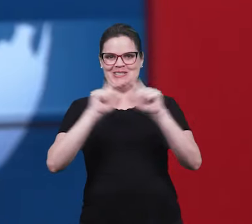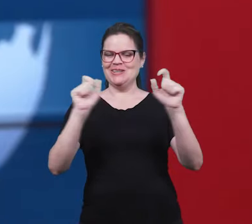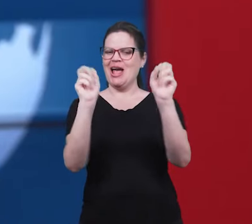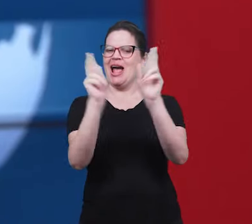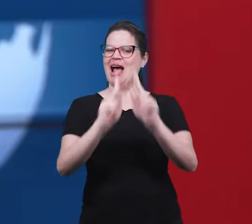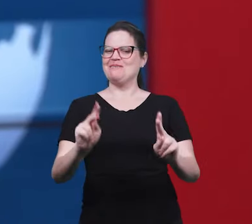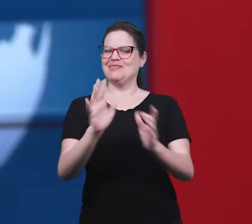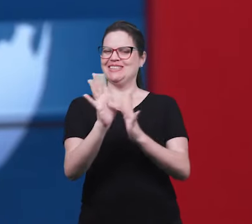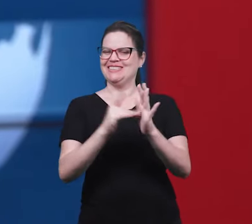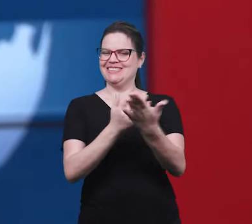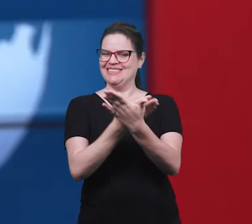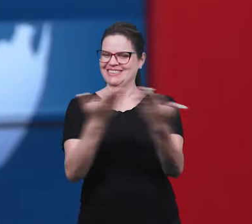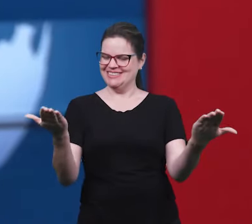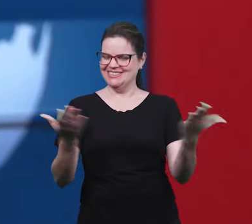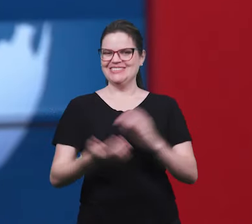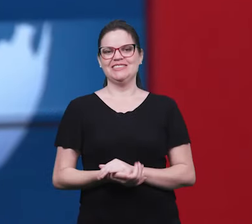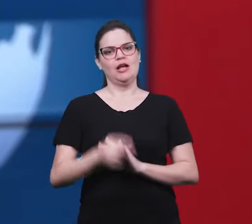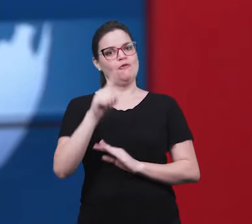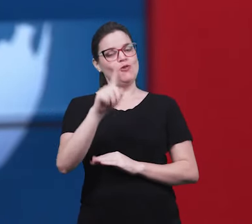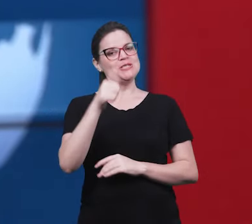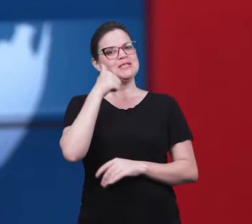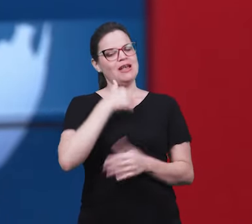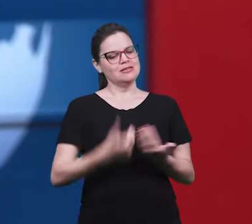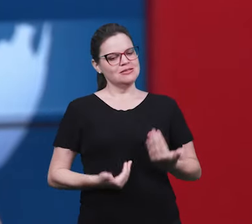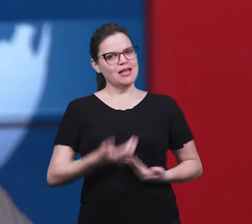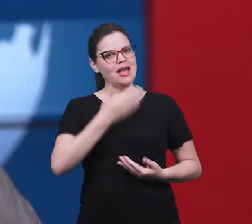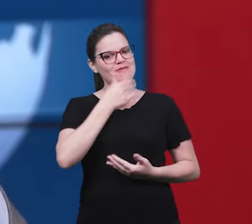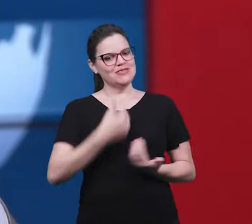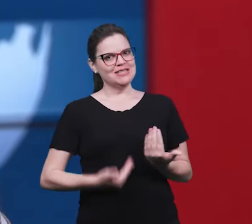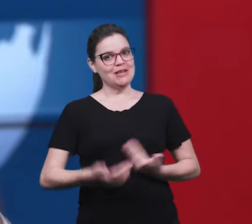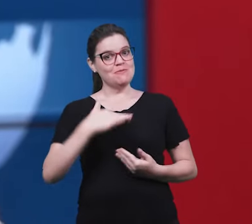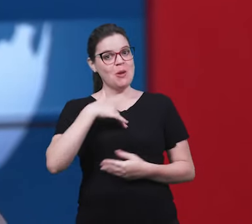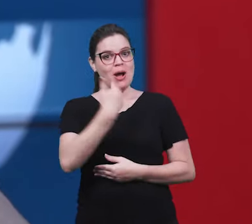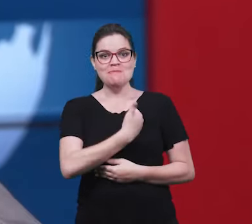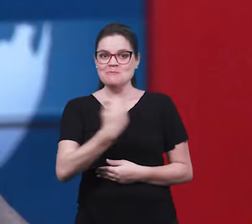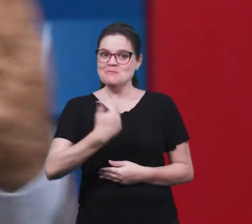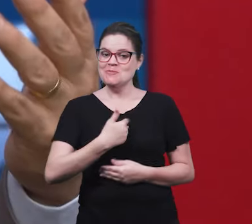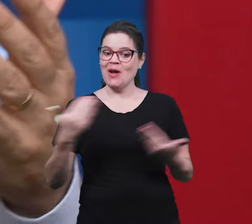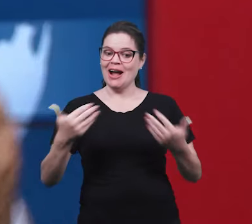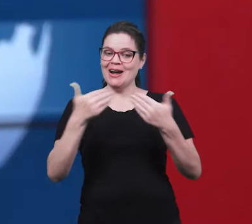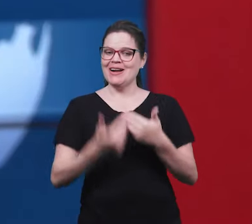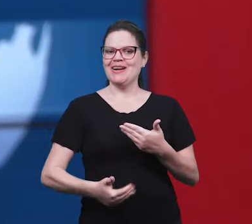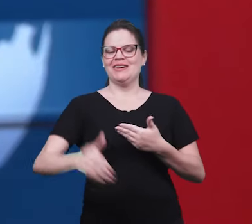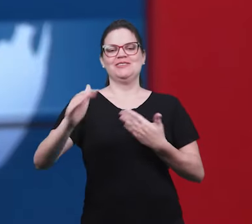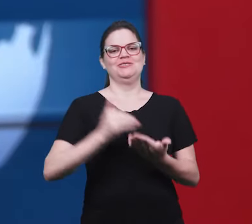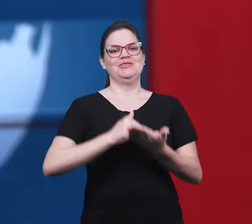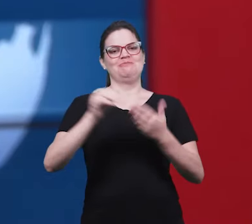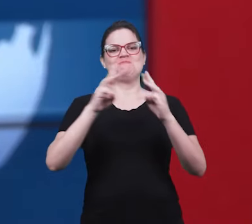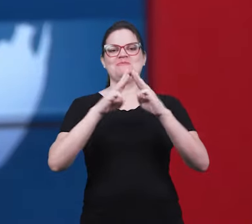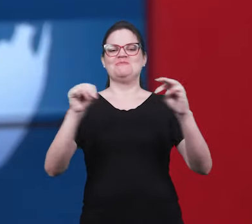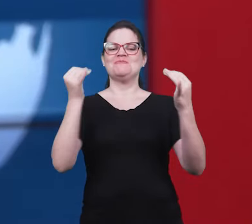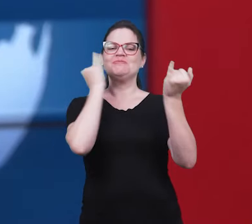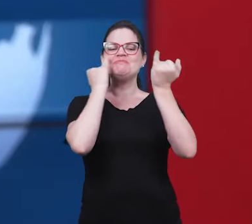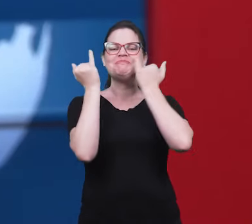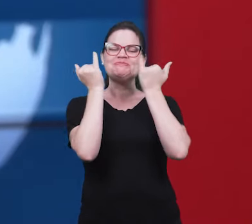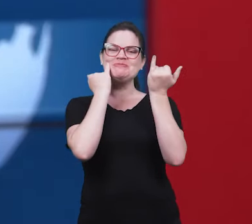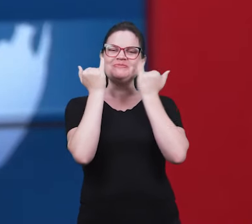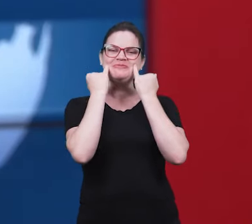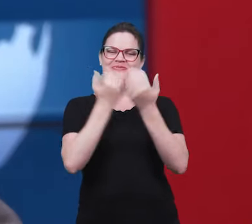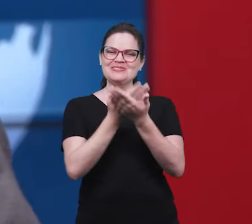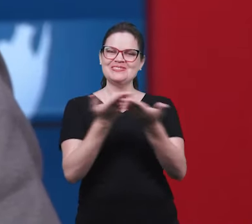a paz do Senhor Jesus a você meu irmão a você minha irmã meu amigo minha amiga a partir de agora estamos entrando no ar para mais uma